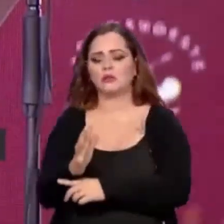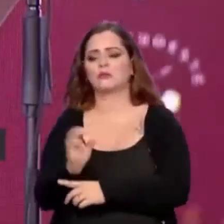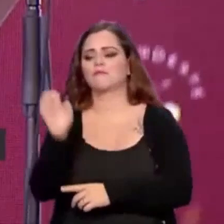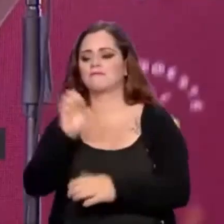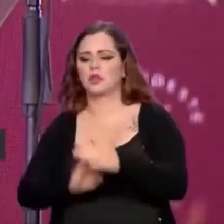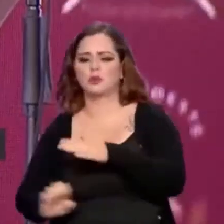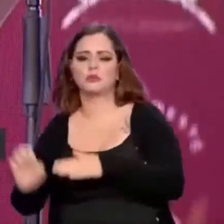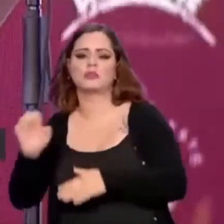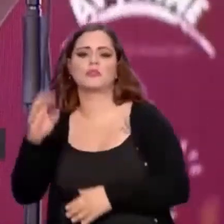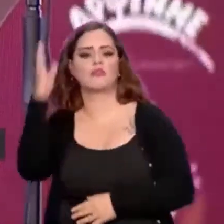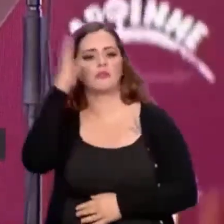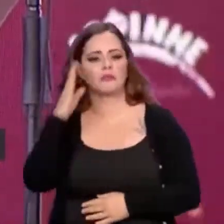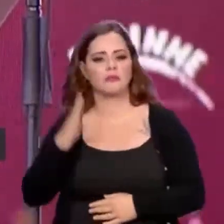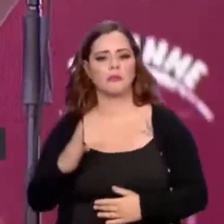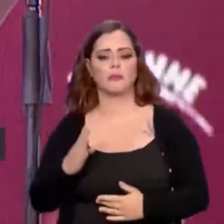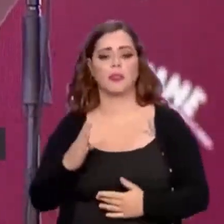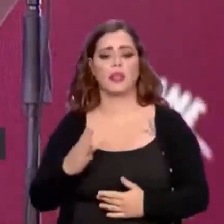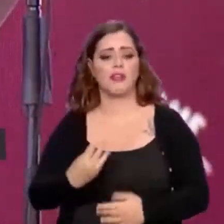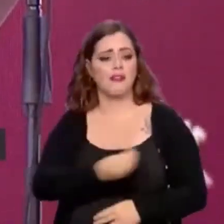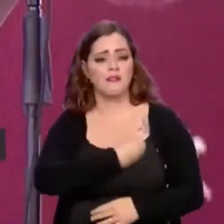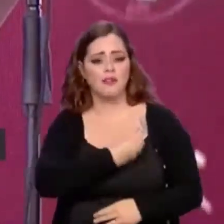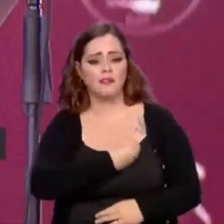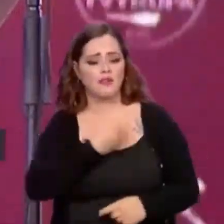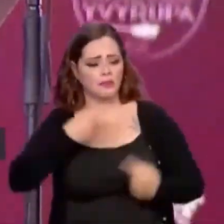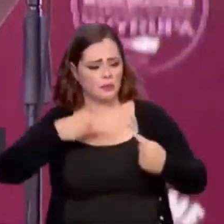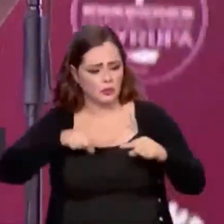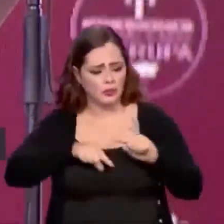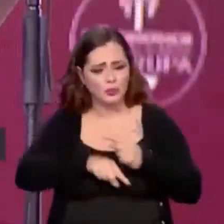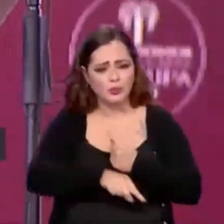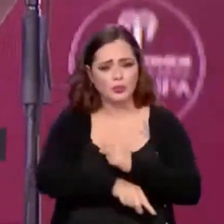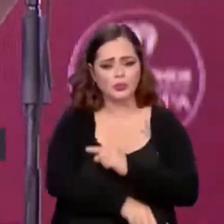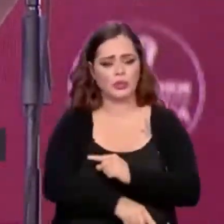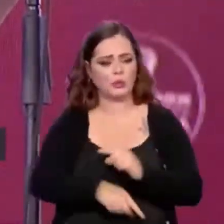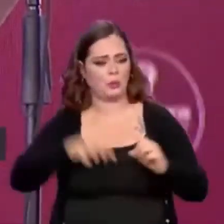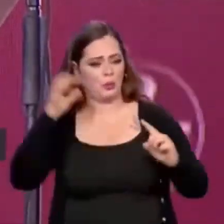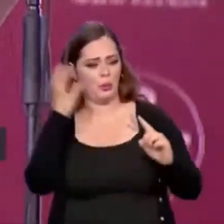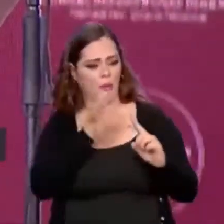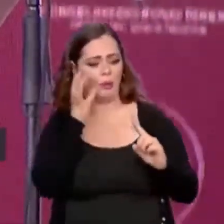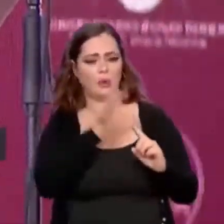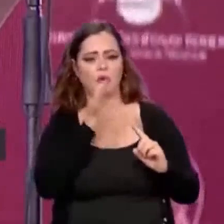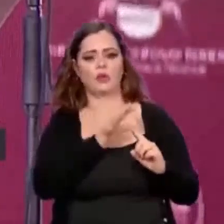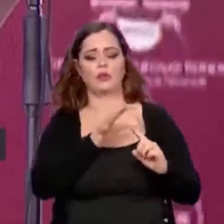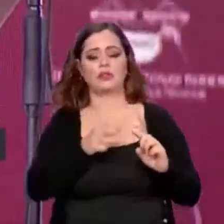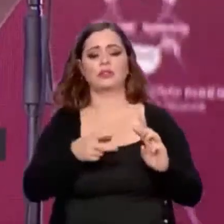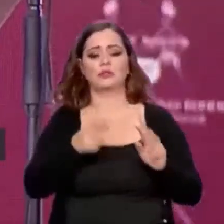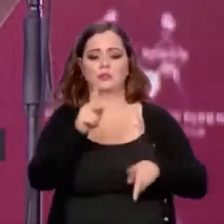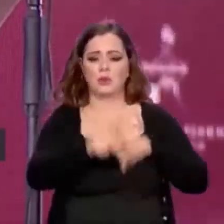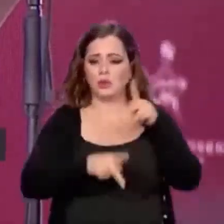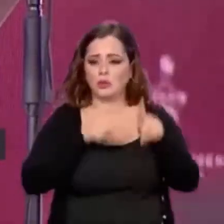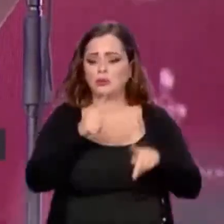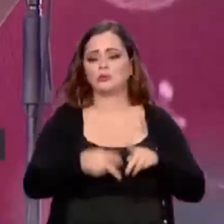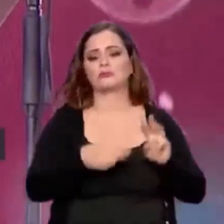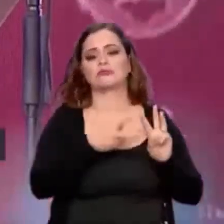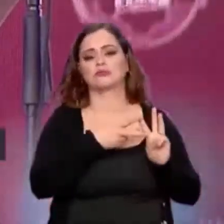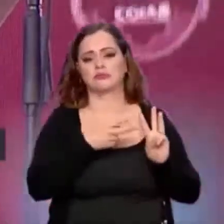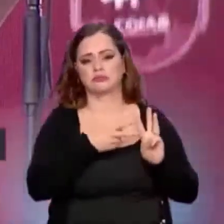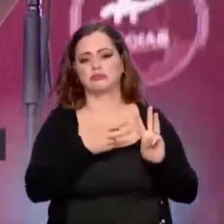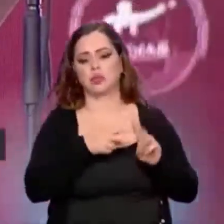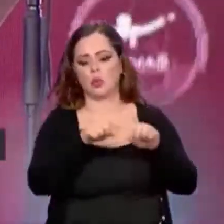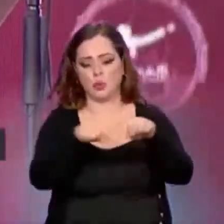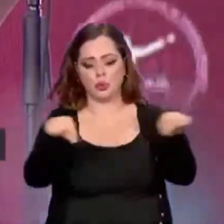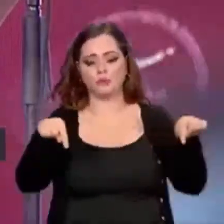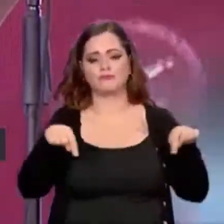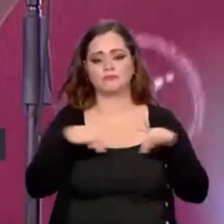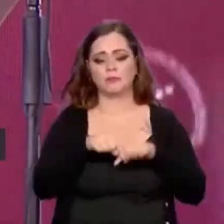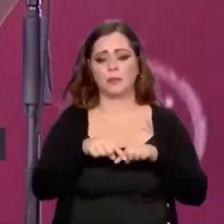brasileiro. Vivenciamos a intensificação dos ataques aos povos e terras indígenas, a